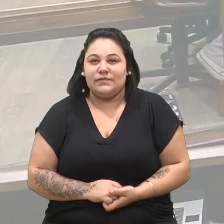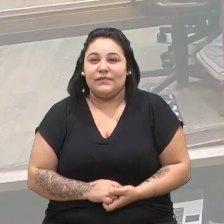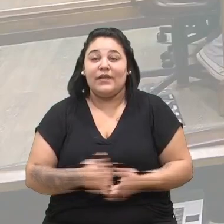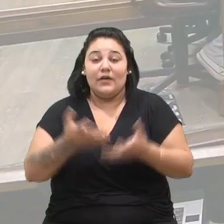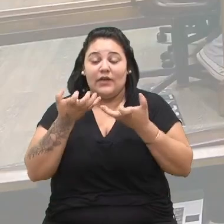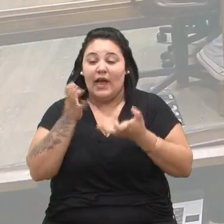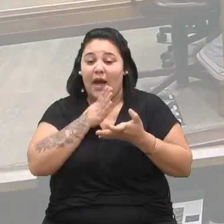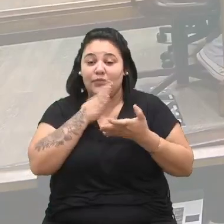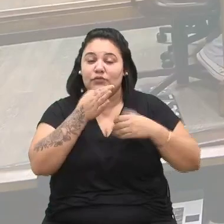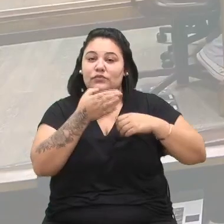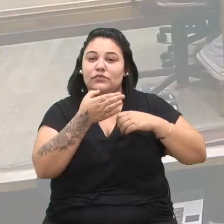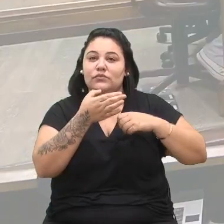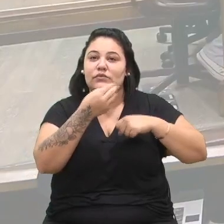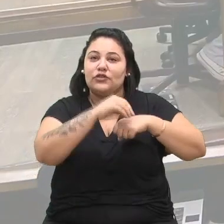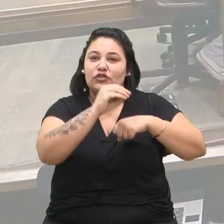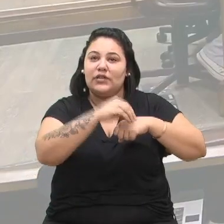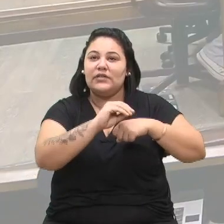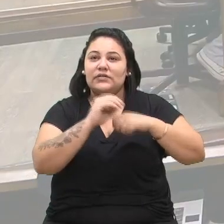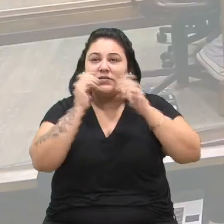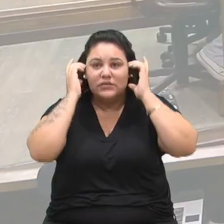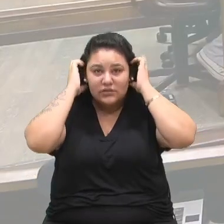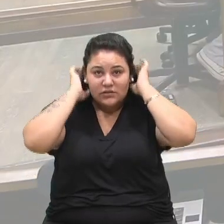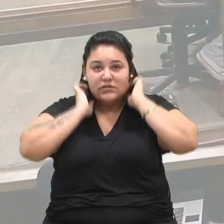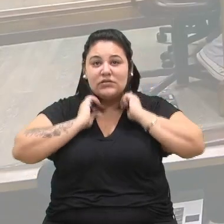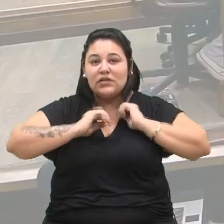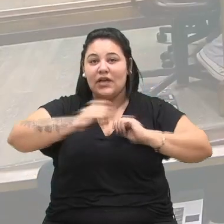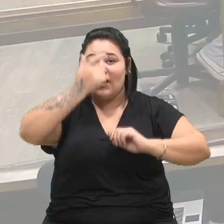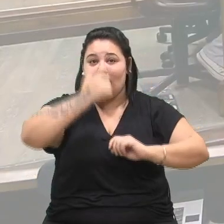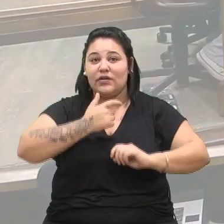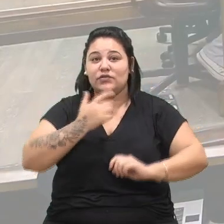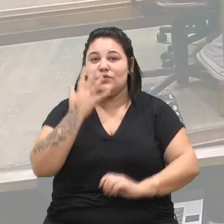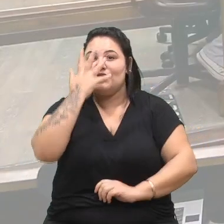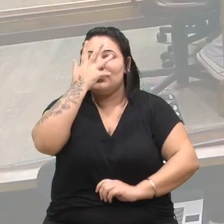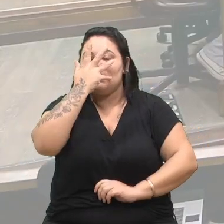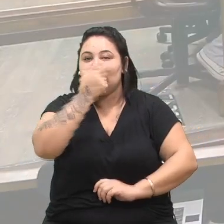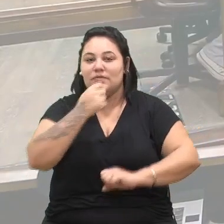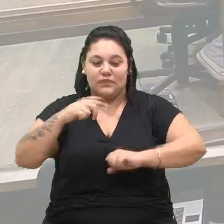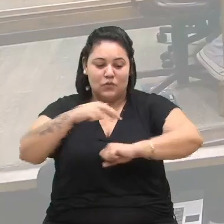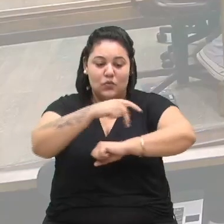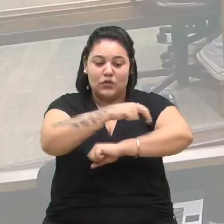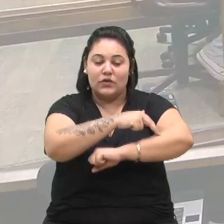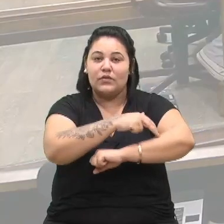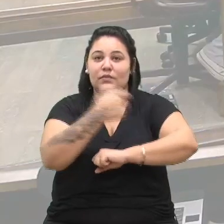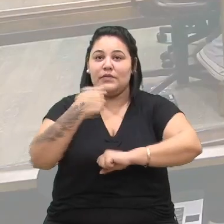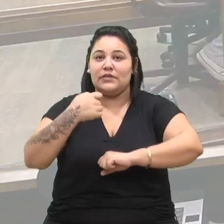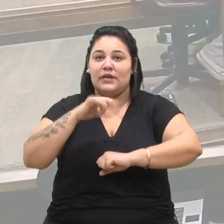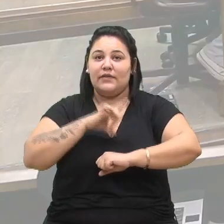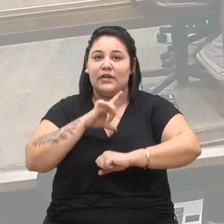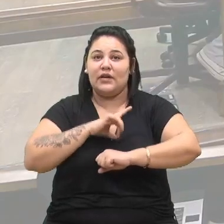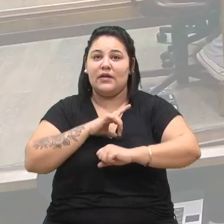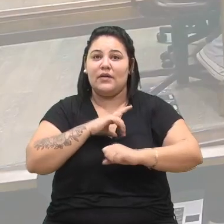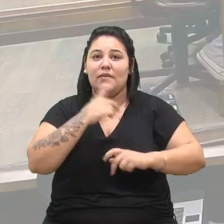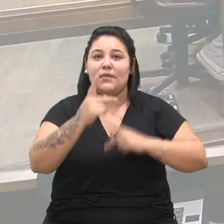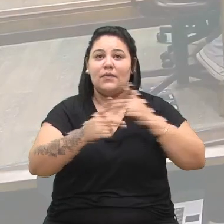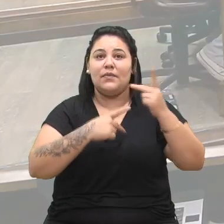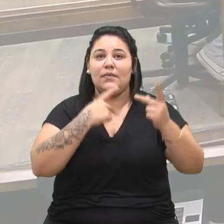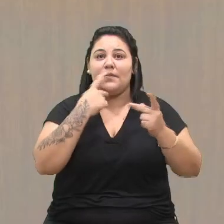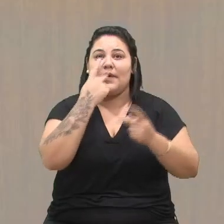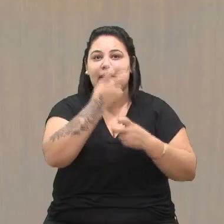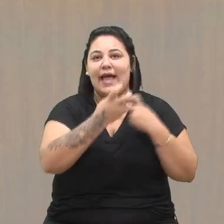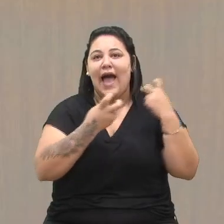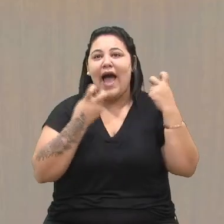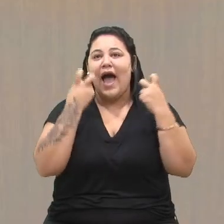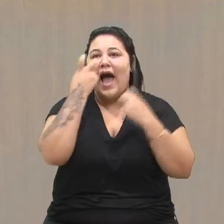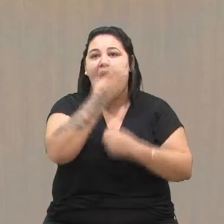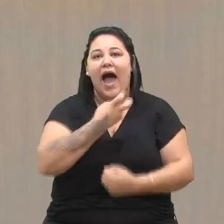sugestão. Eu acho que o desfile, que está muito bonito, deveria ter uma narrativa, porque muita gente pediu, não só no início. Eu acho que